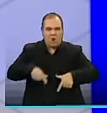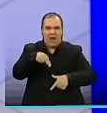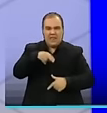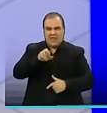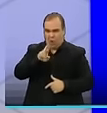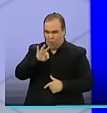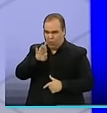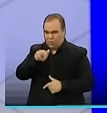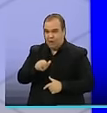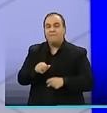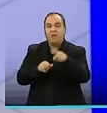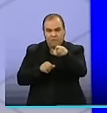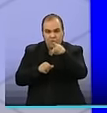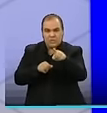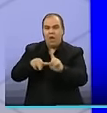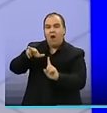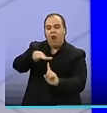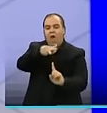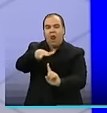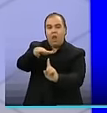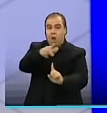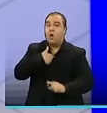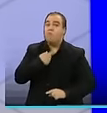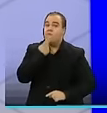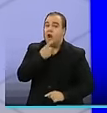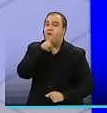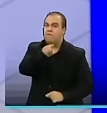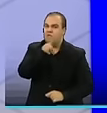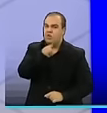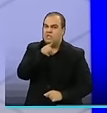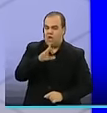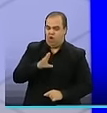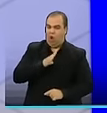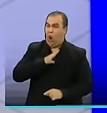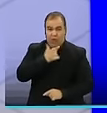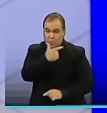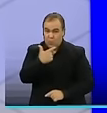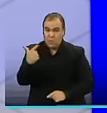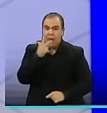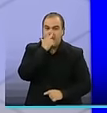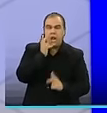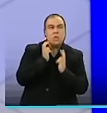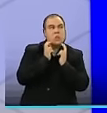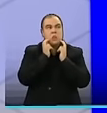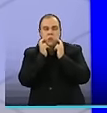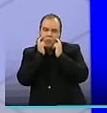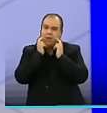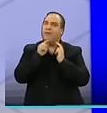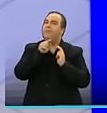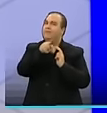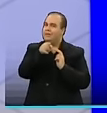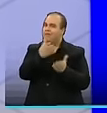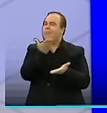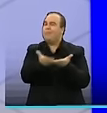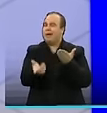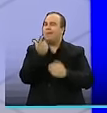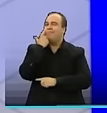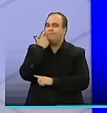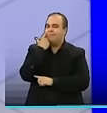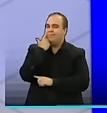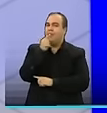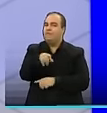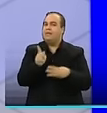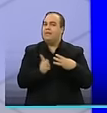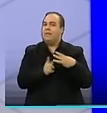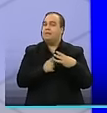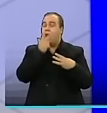covarde, eu te falei para você não partir para esse jogo de covardia, eu acho que você vai terminar, eu tinha feito a previsão que você ia terminar em